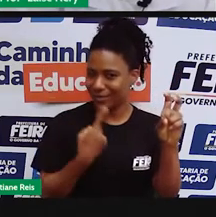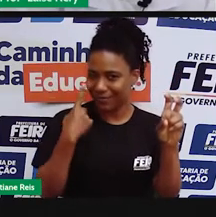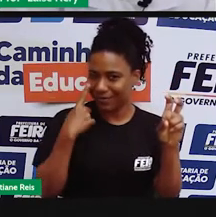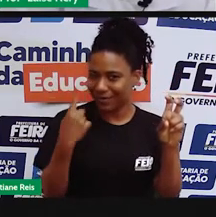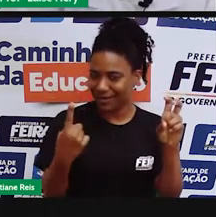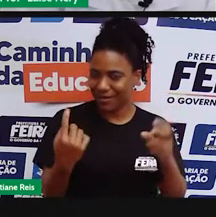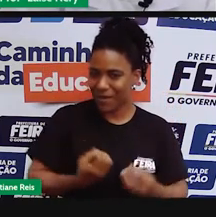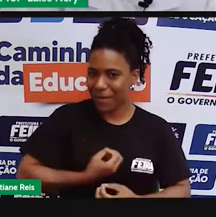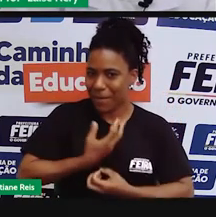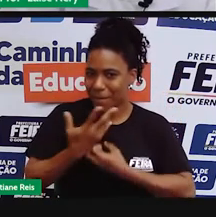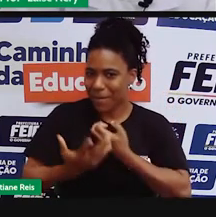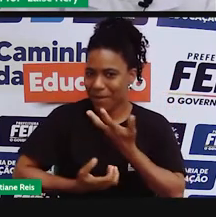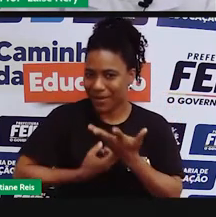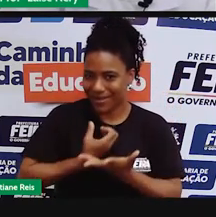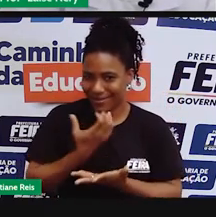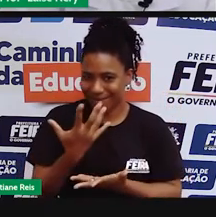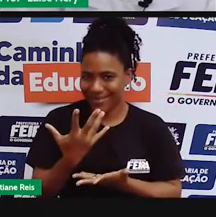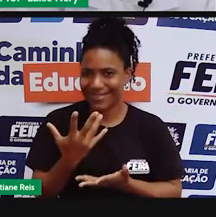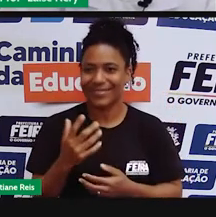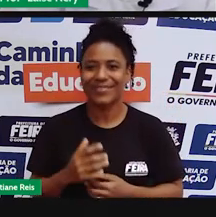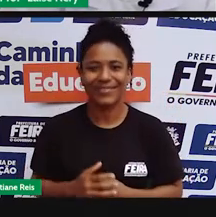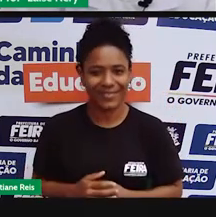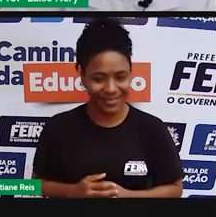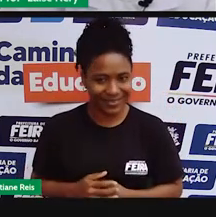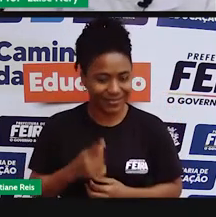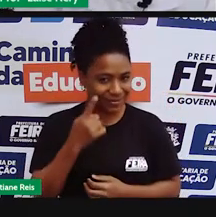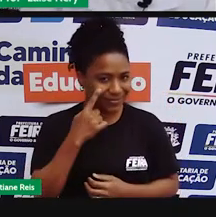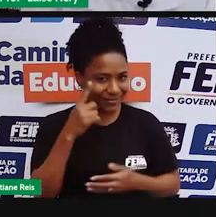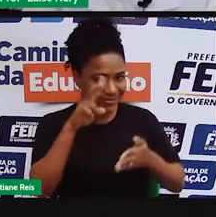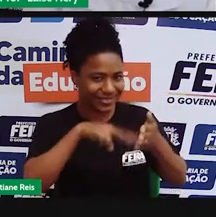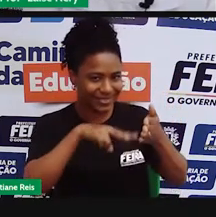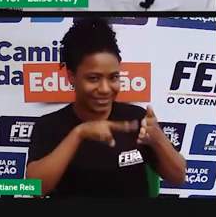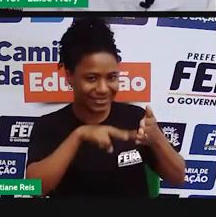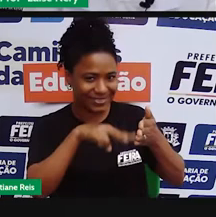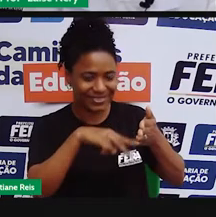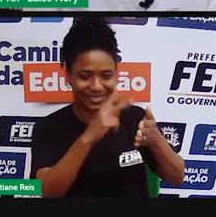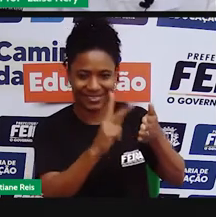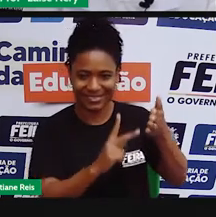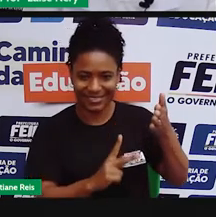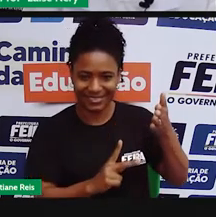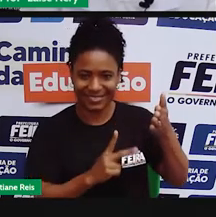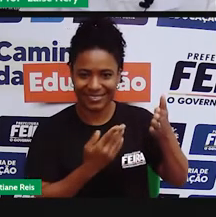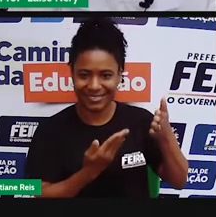apreciarmos. Vamos lá? Vamos ler um poema, né?